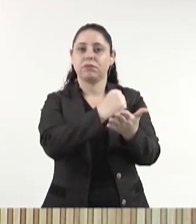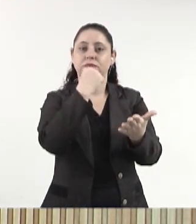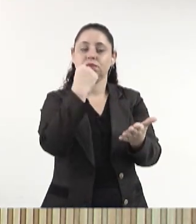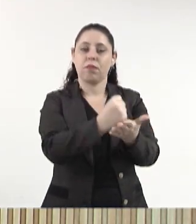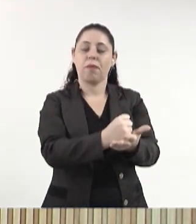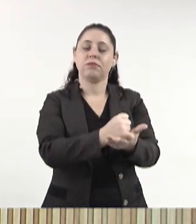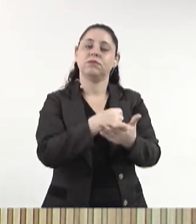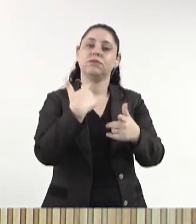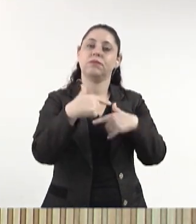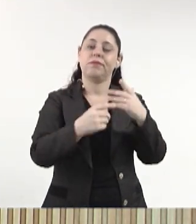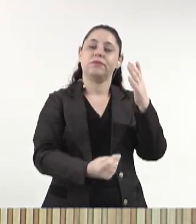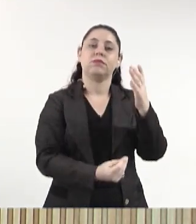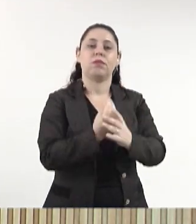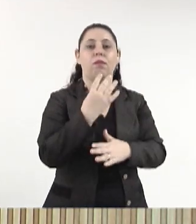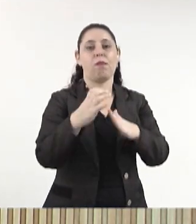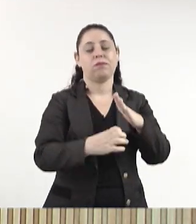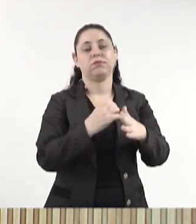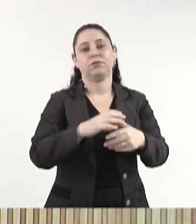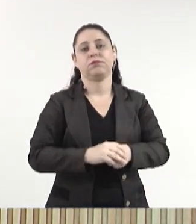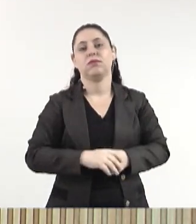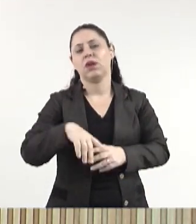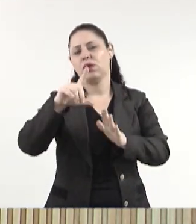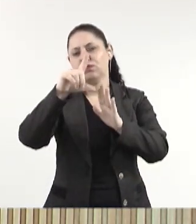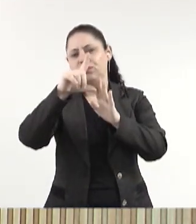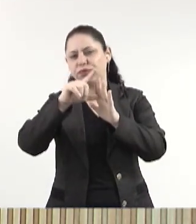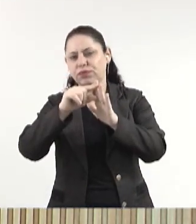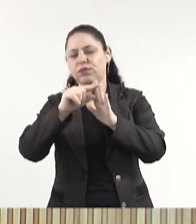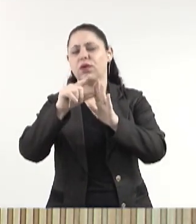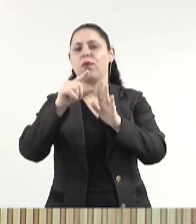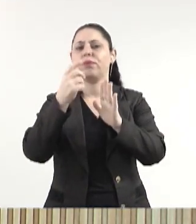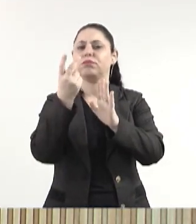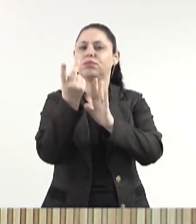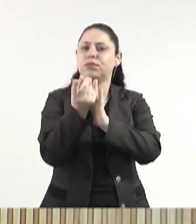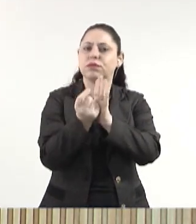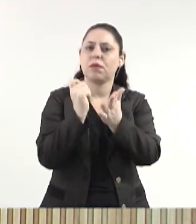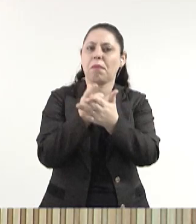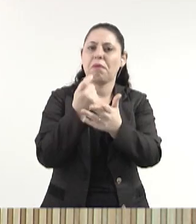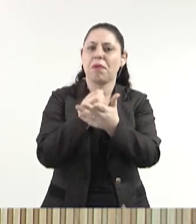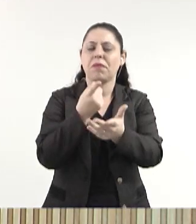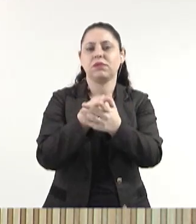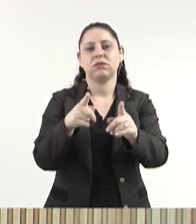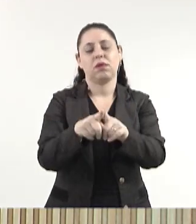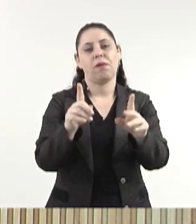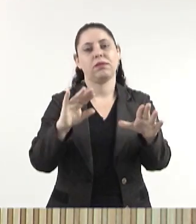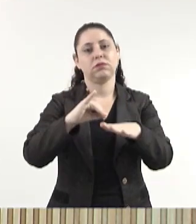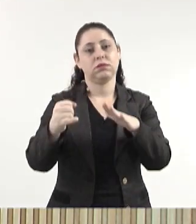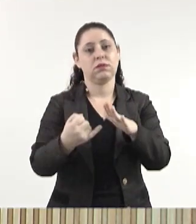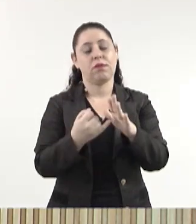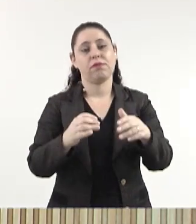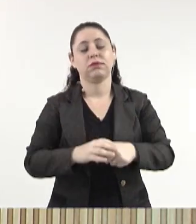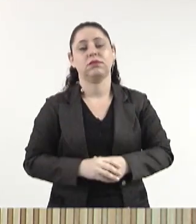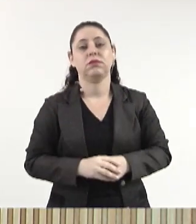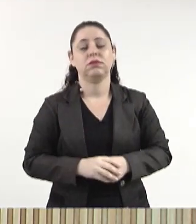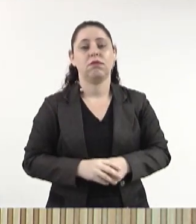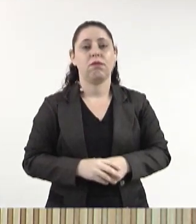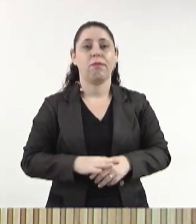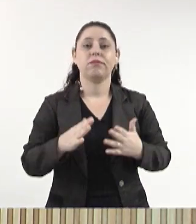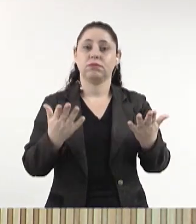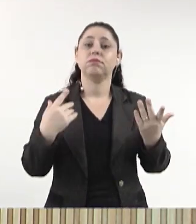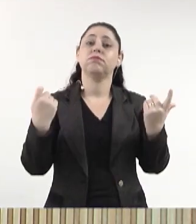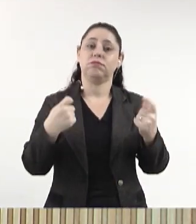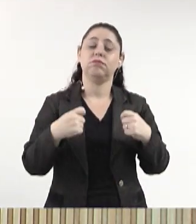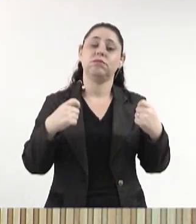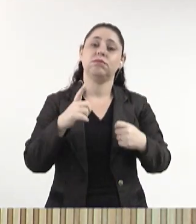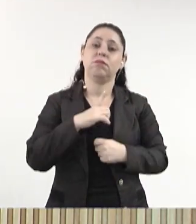legalização de empresas. Reduz um pouco o custo, né, essa burocracia entre os próprios órgãos públicos, já quando eles